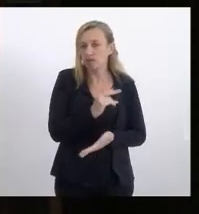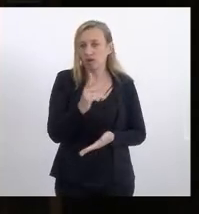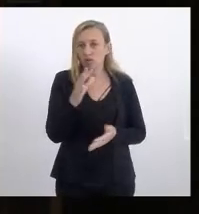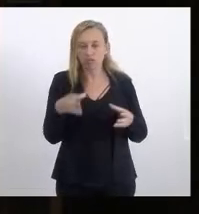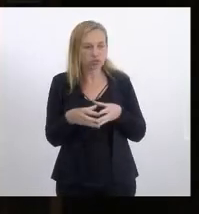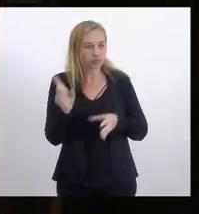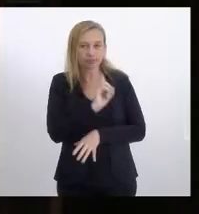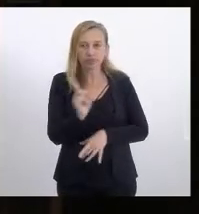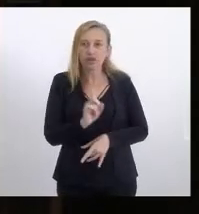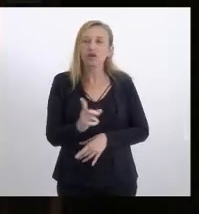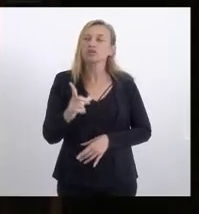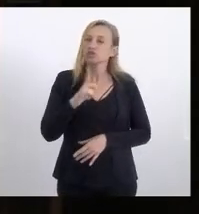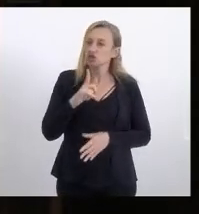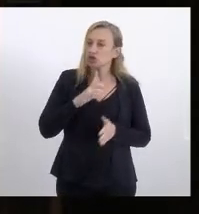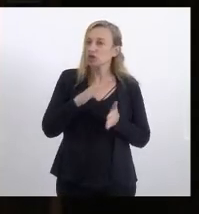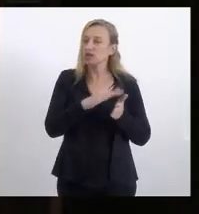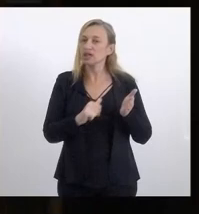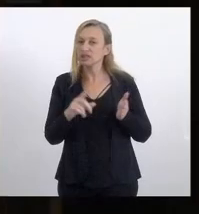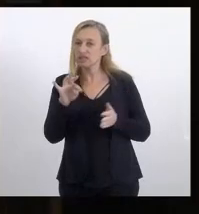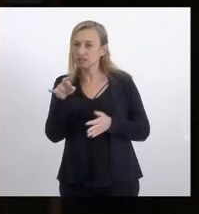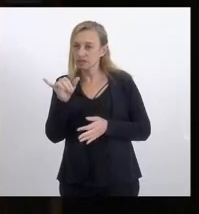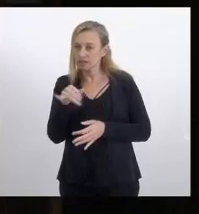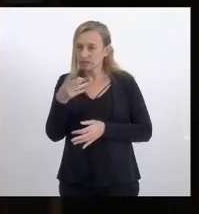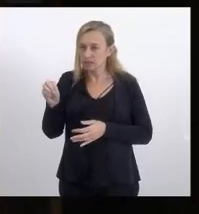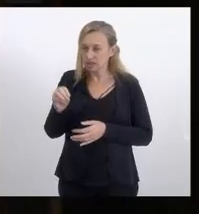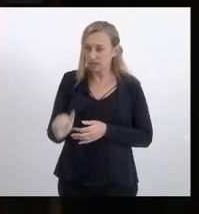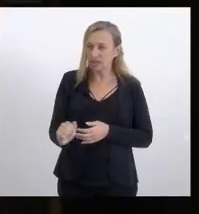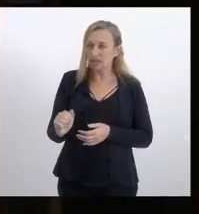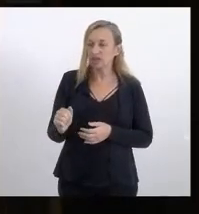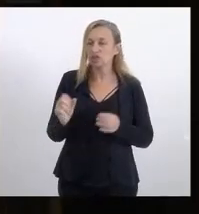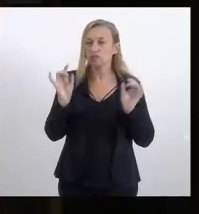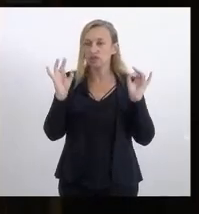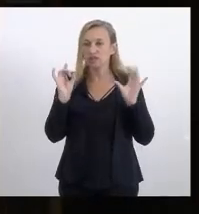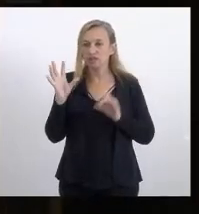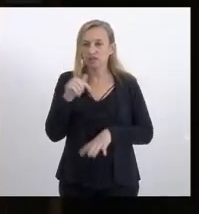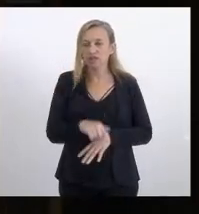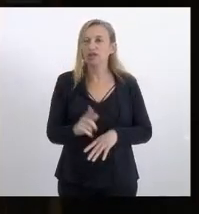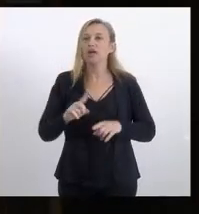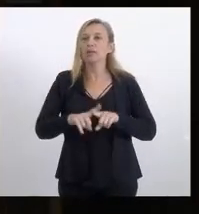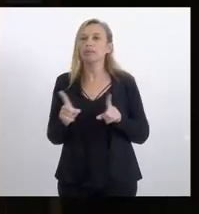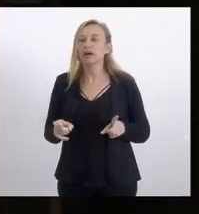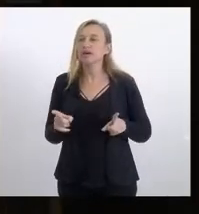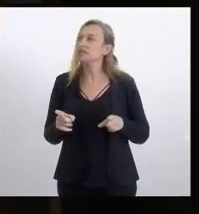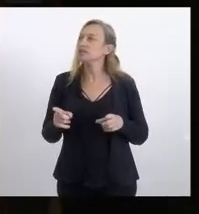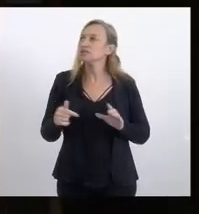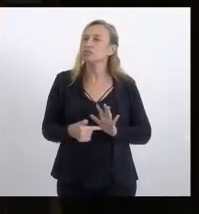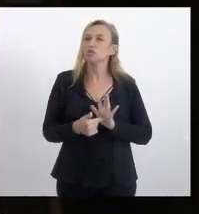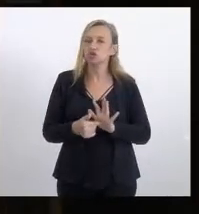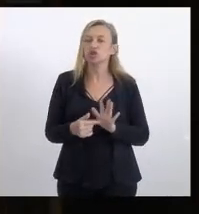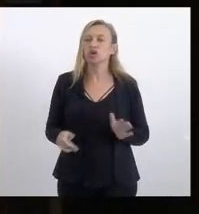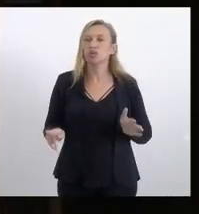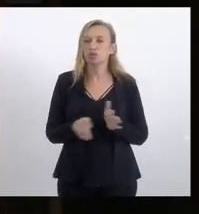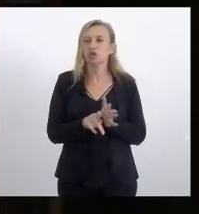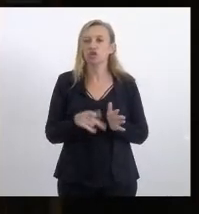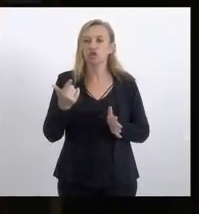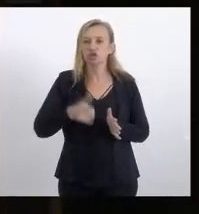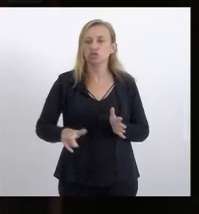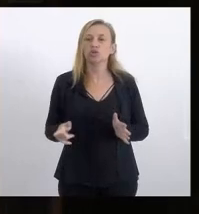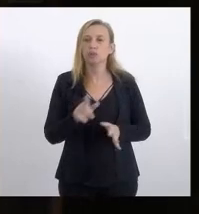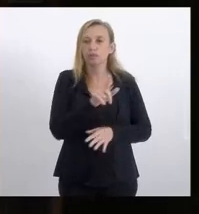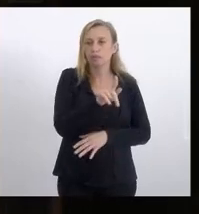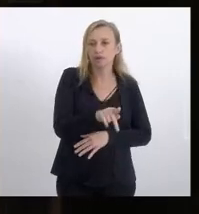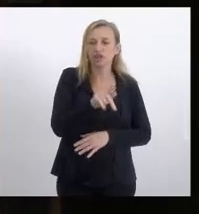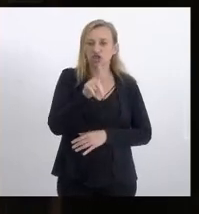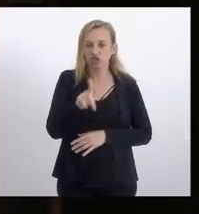nós havíamos tirado a licença especial daqui entretanto foi preciso parecer passar o projeto passar novamente na